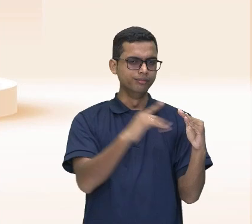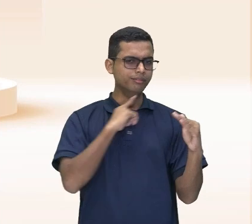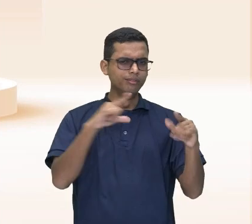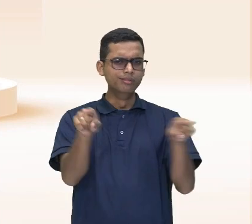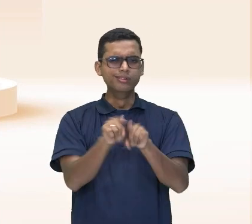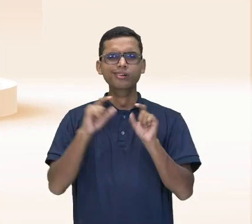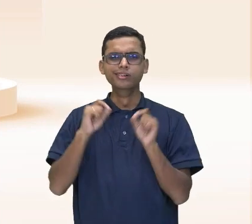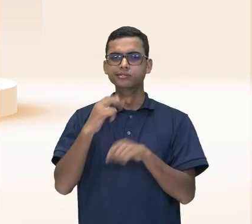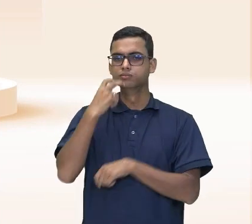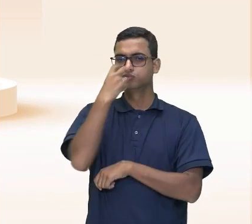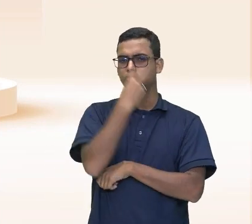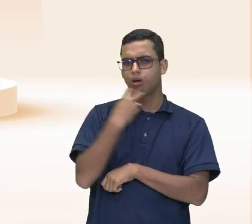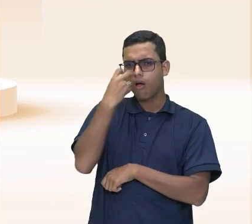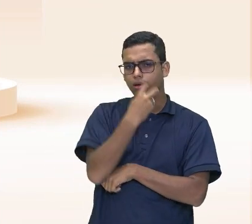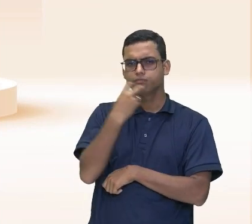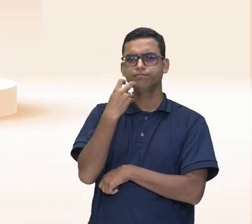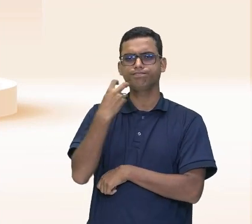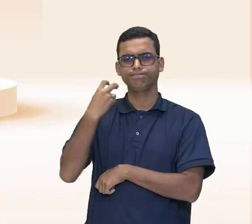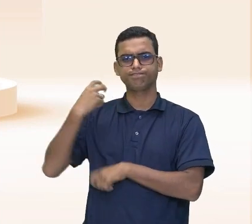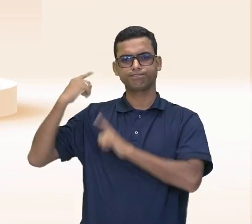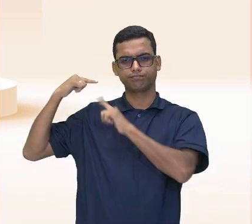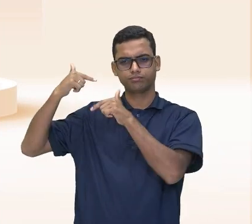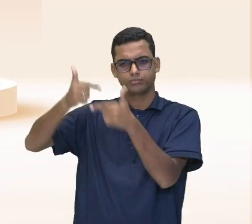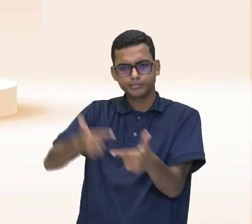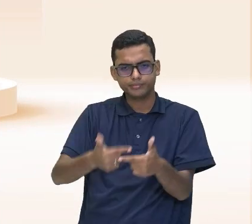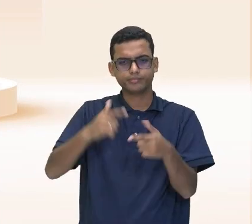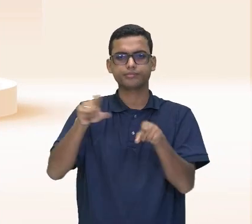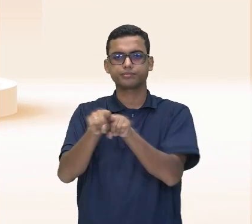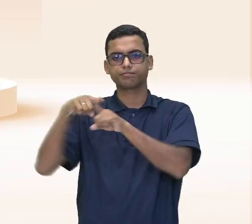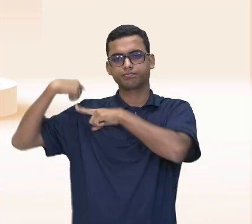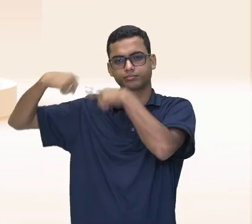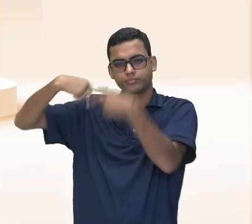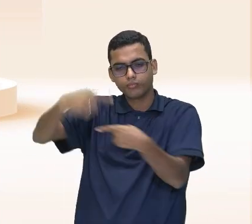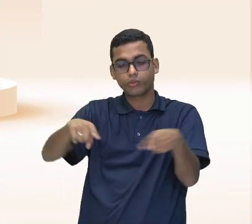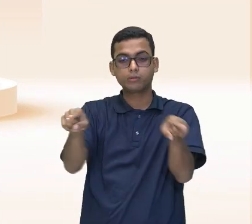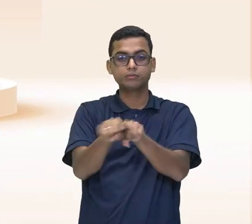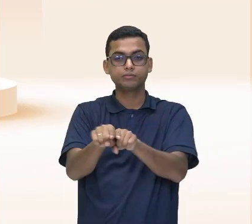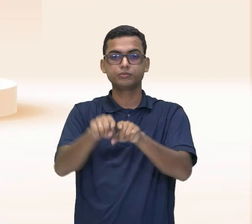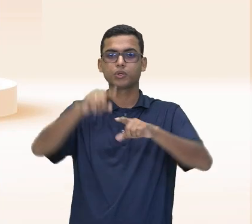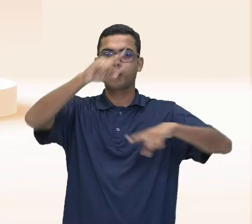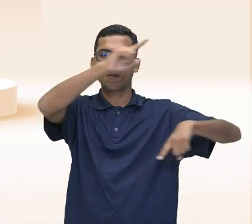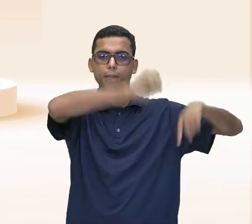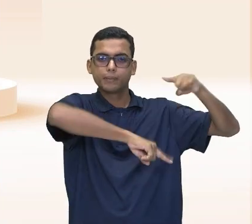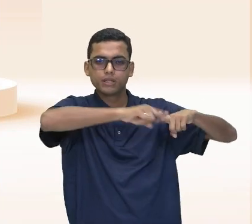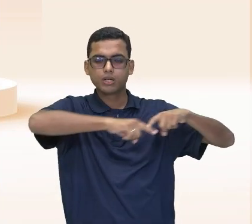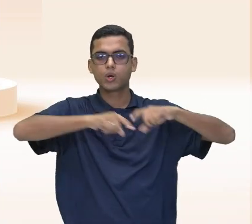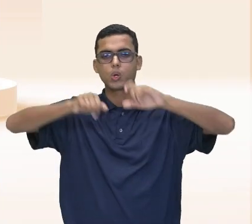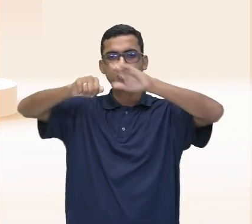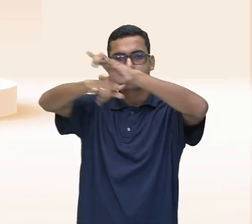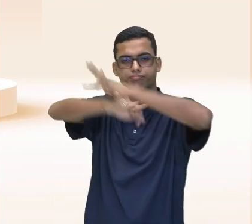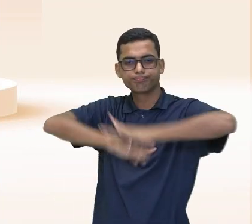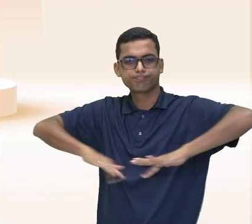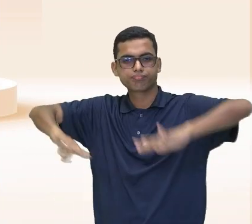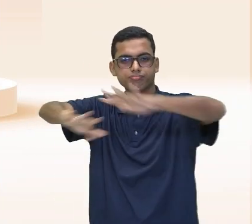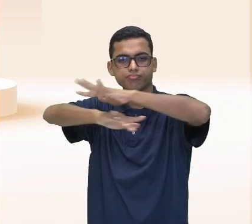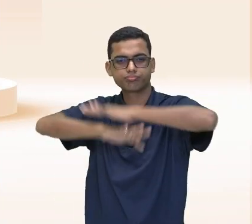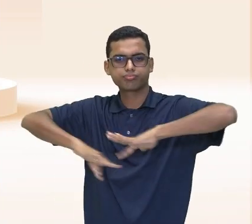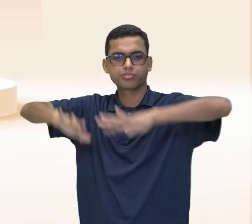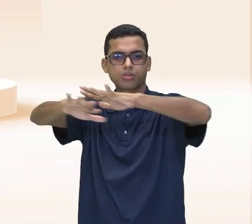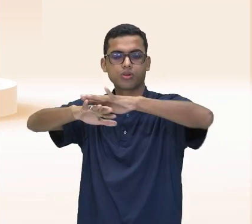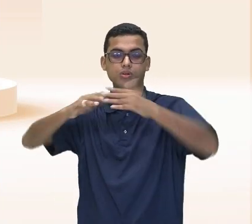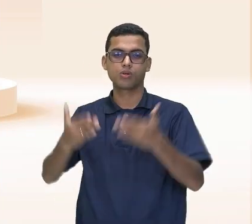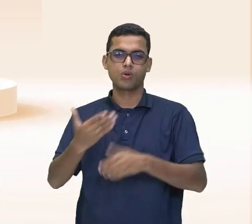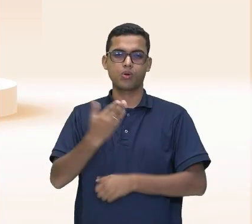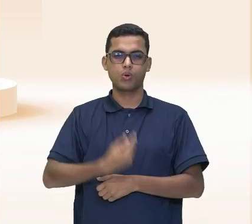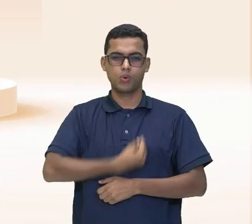questão da oralidade, os rituais, os materiais. Então, o multiculturalismo, ele é vivido